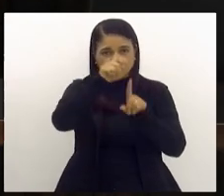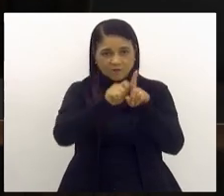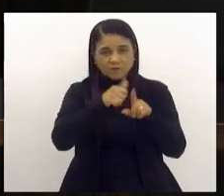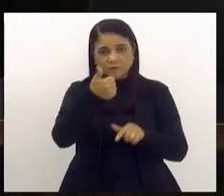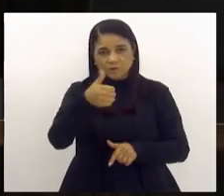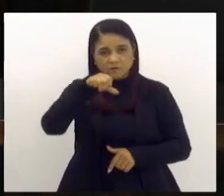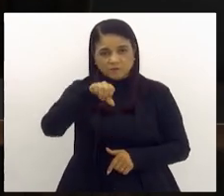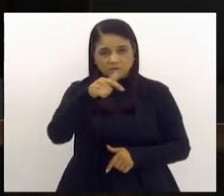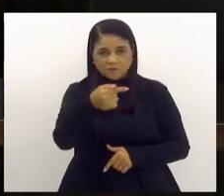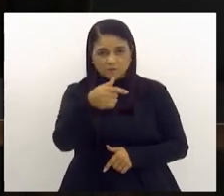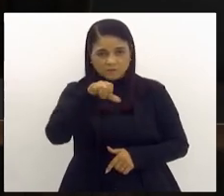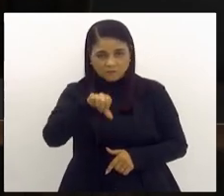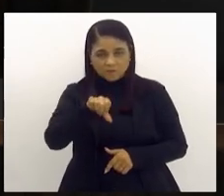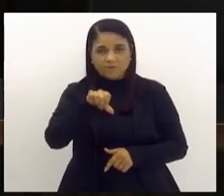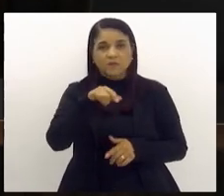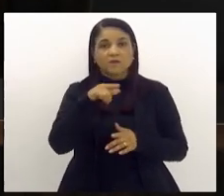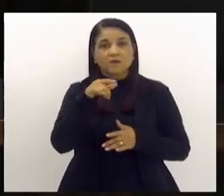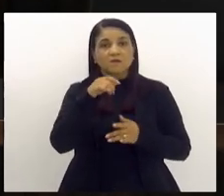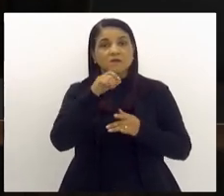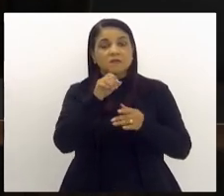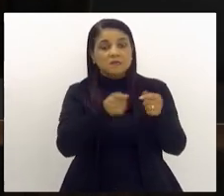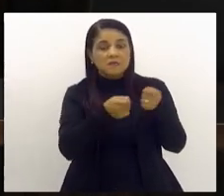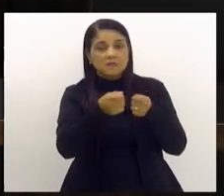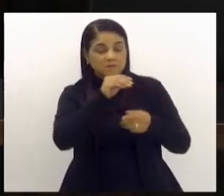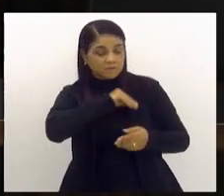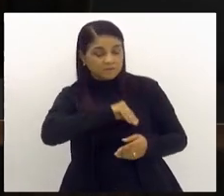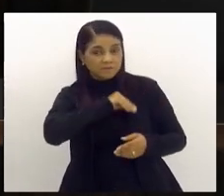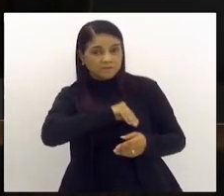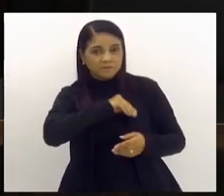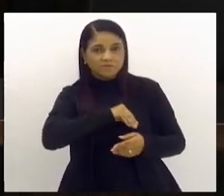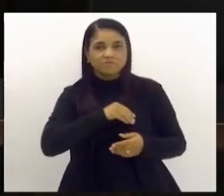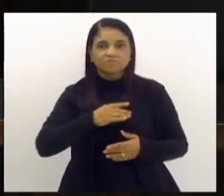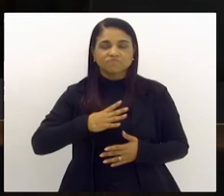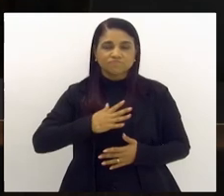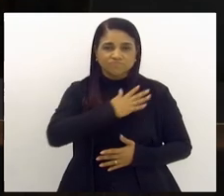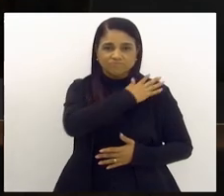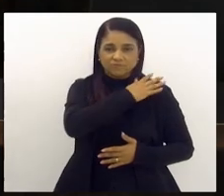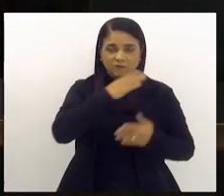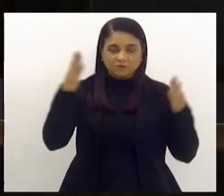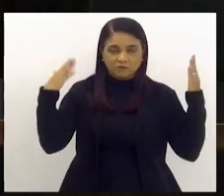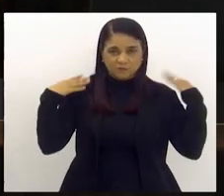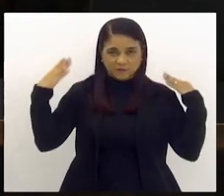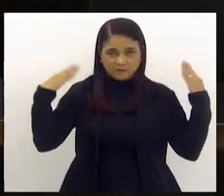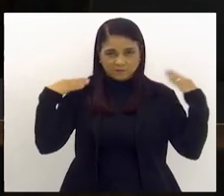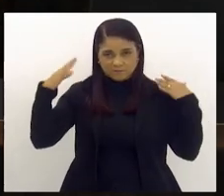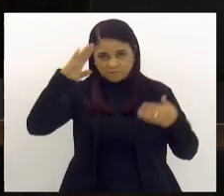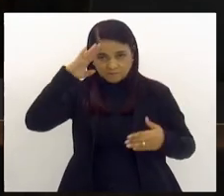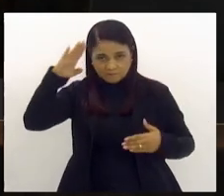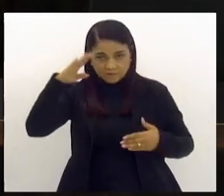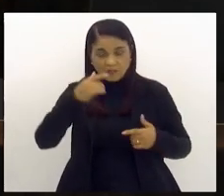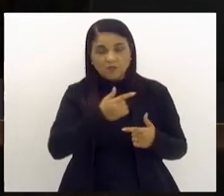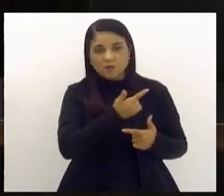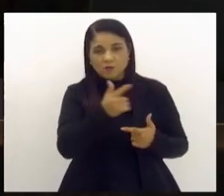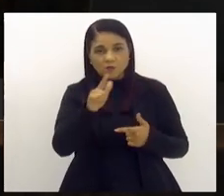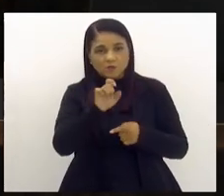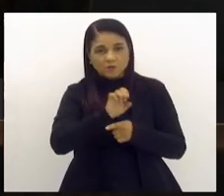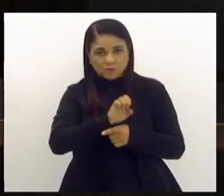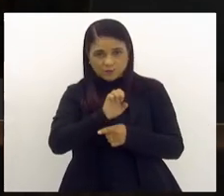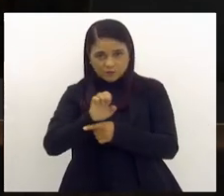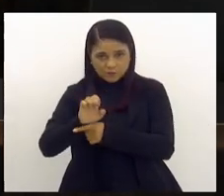1979, que dispõe sobre a remuneração dos militares do Estado do Rio de Janeiro e dá outras